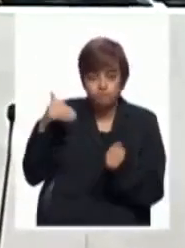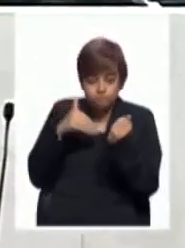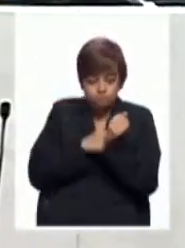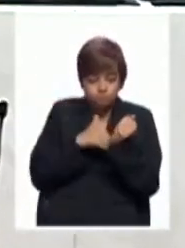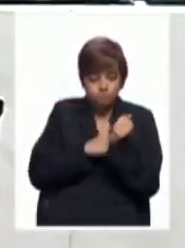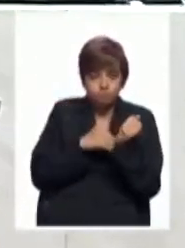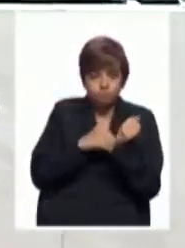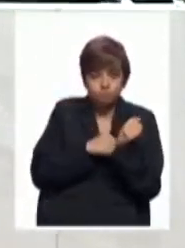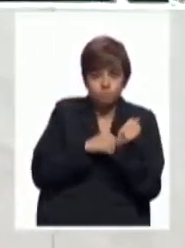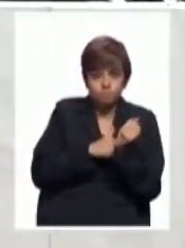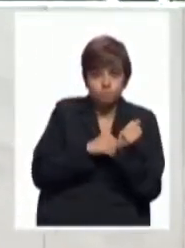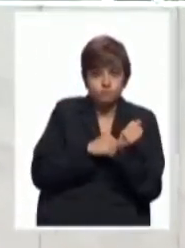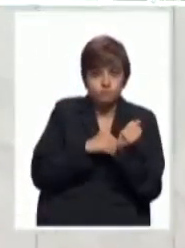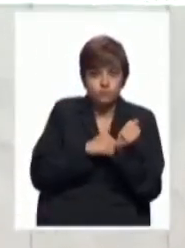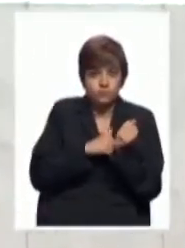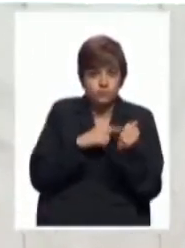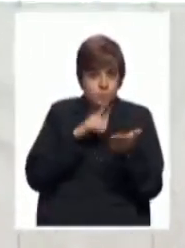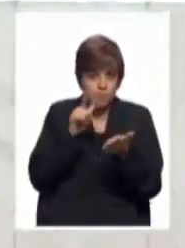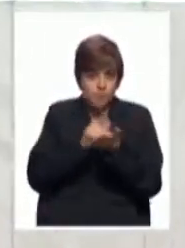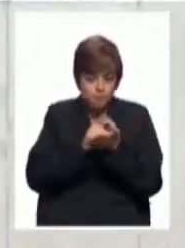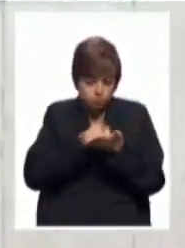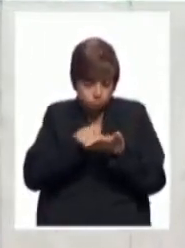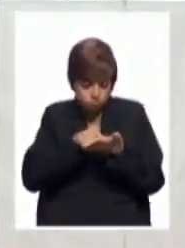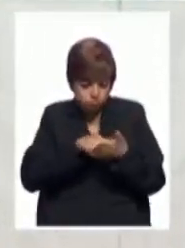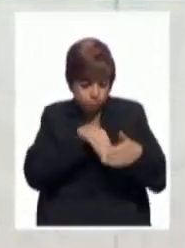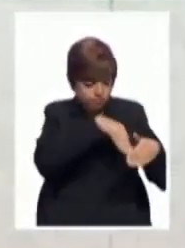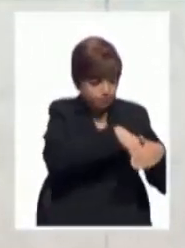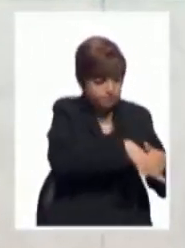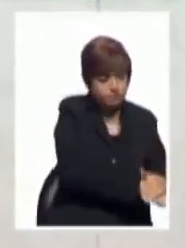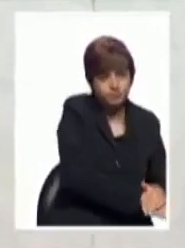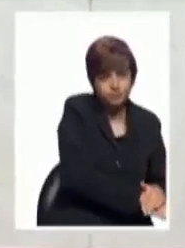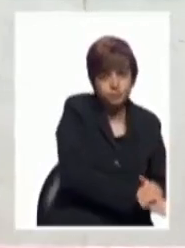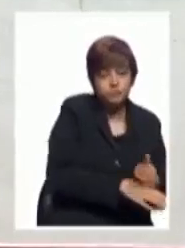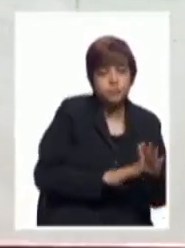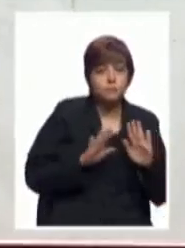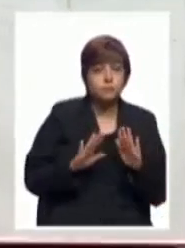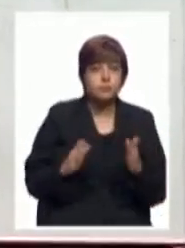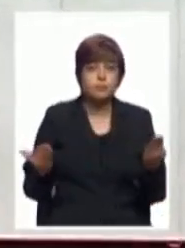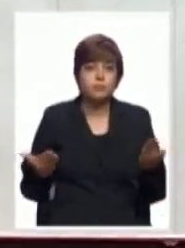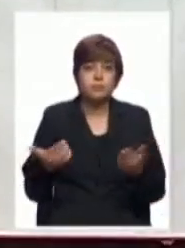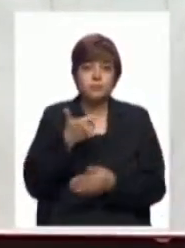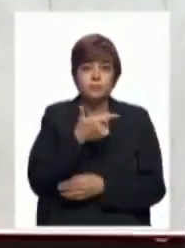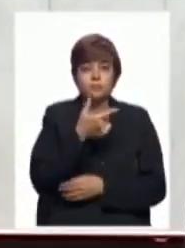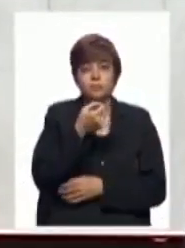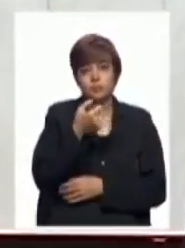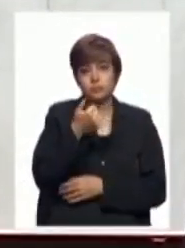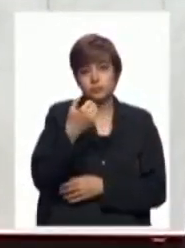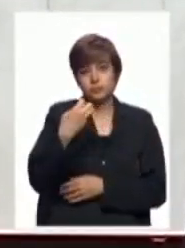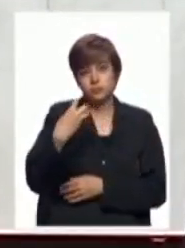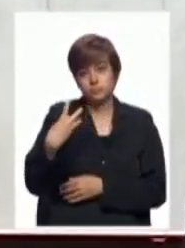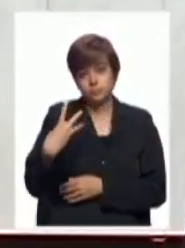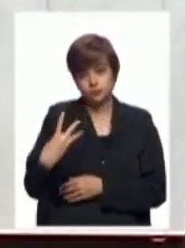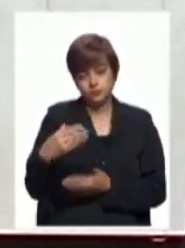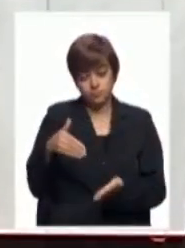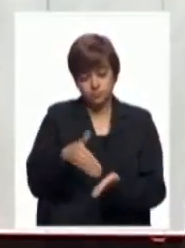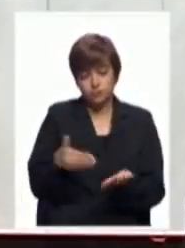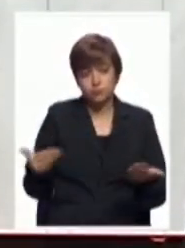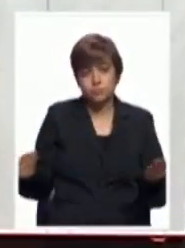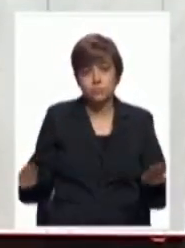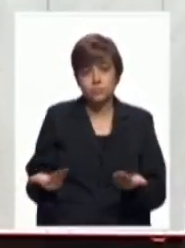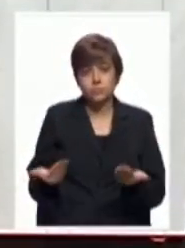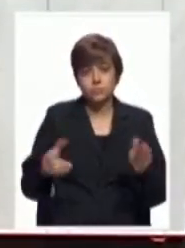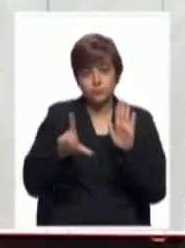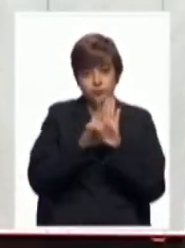urna, né, com cédulas de papel. E a partir de 2013, com a mudança na lei,